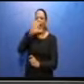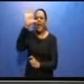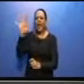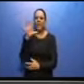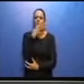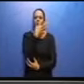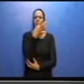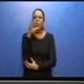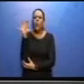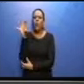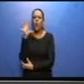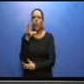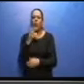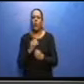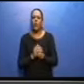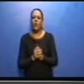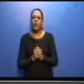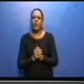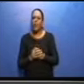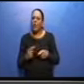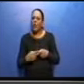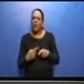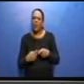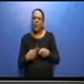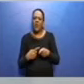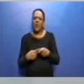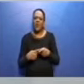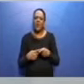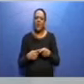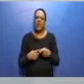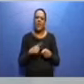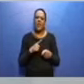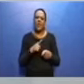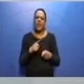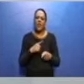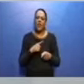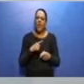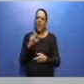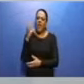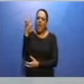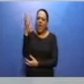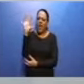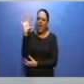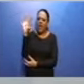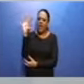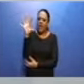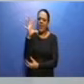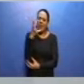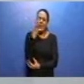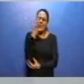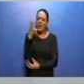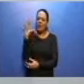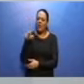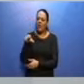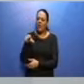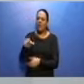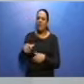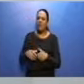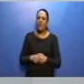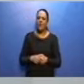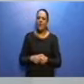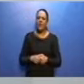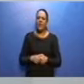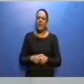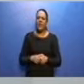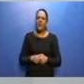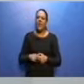determinando, né, por que se tem aquele clima naquela região. continente asiático nós temos aí uma